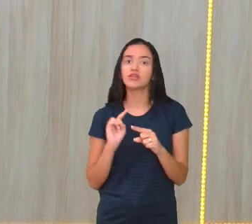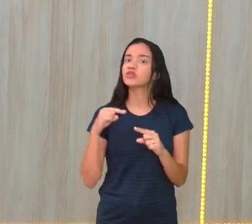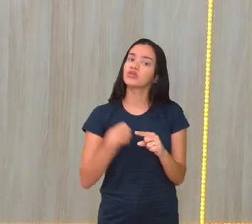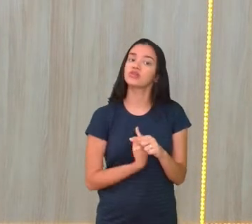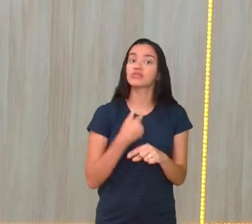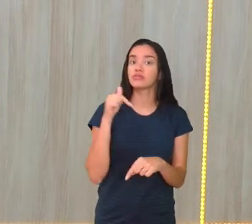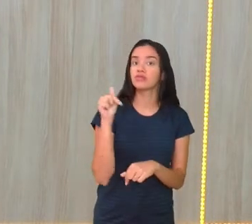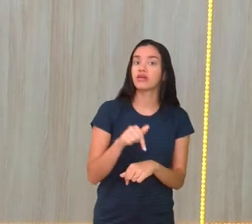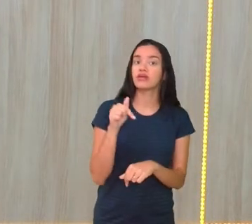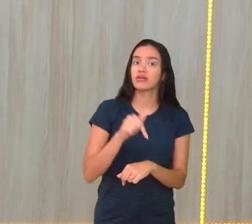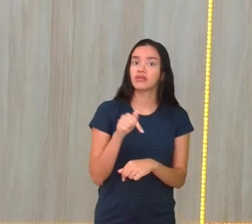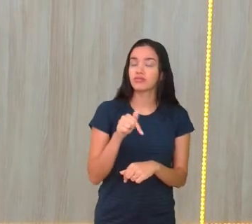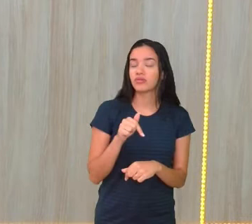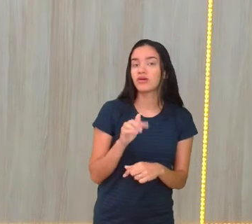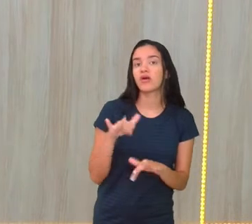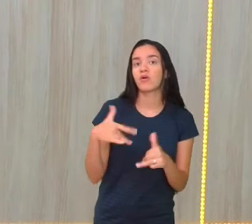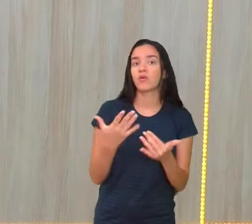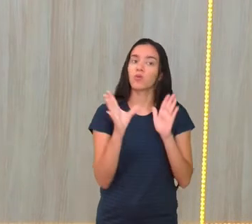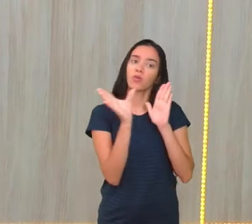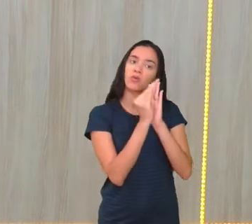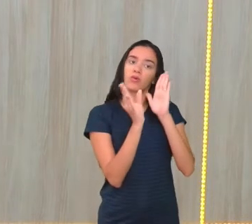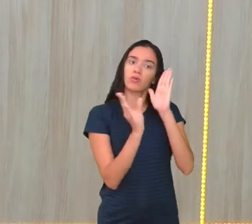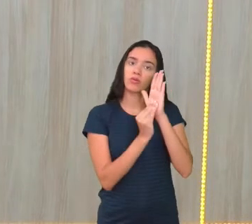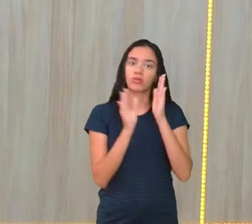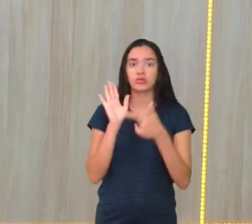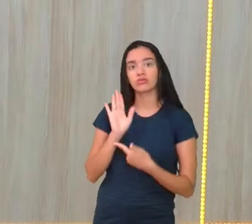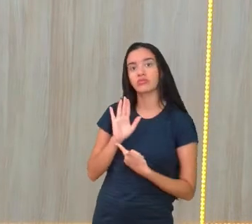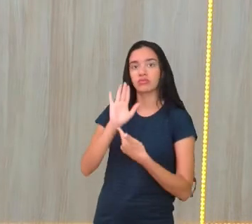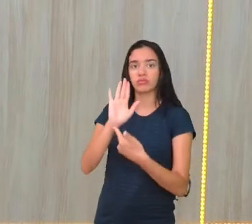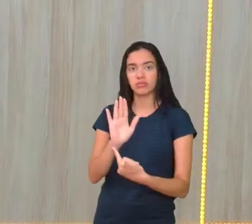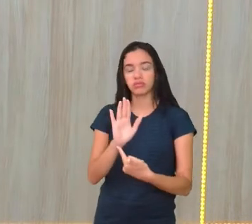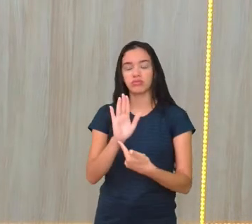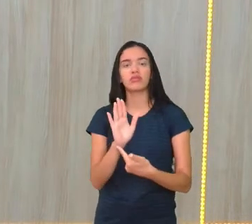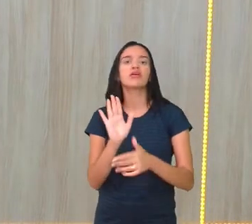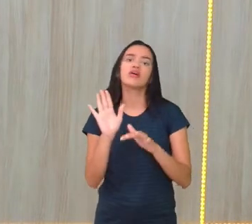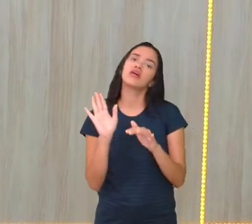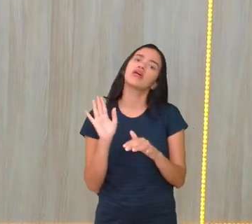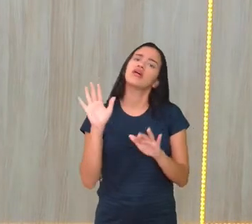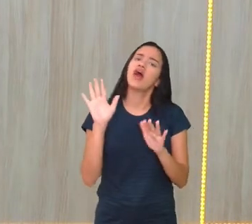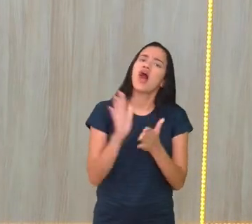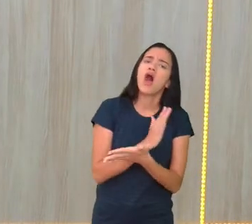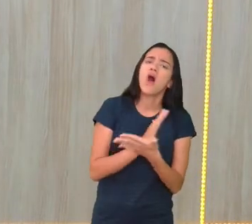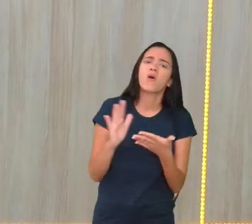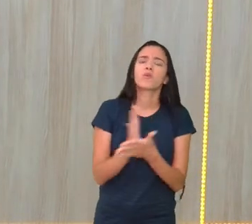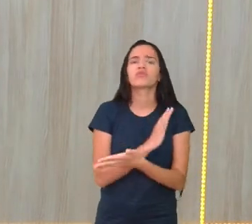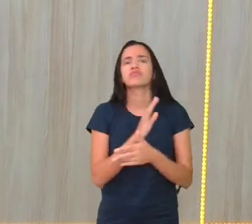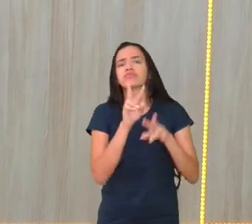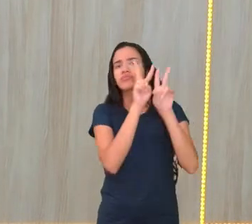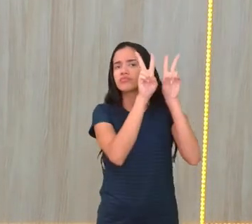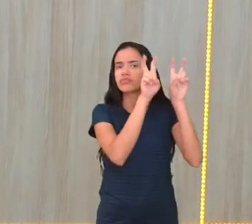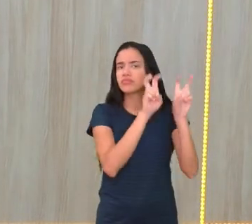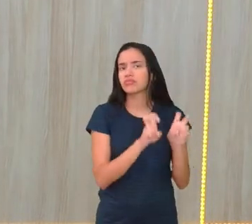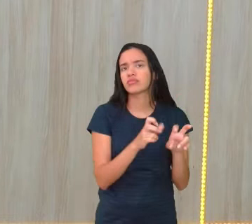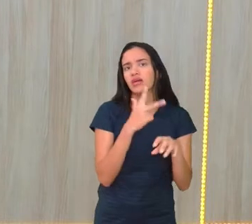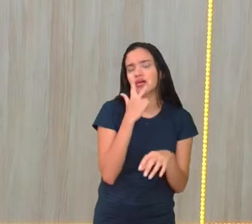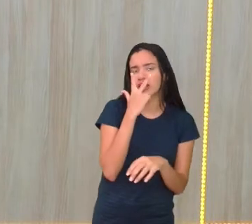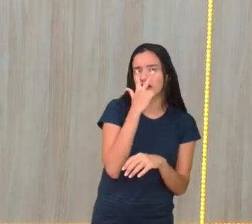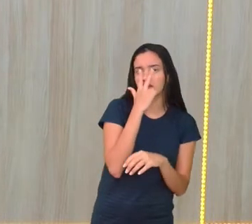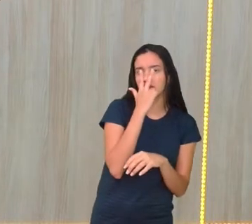né, trazendo, né, o conteúdo para vocês, e por mais que alguns temas, né, eles possam